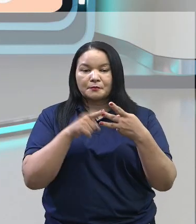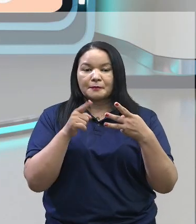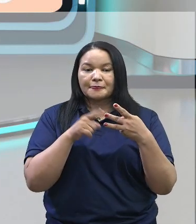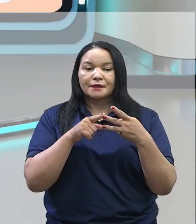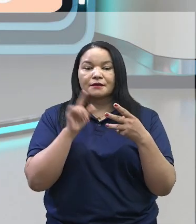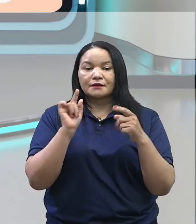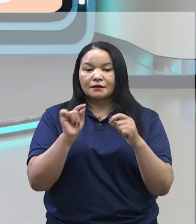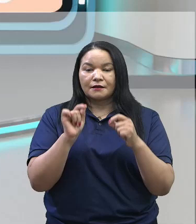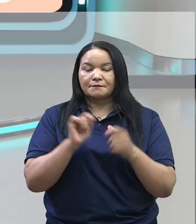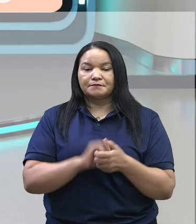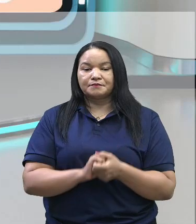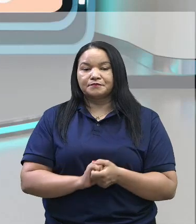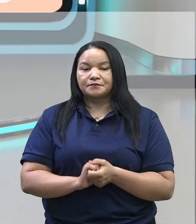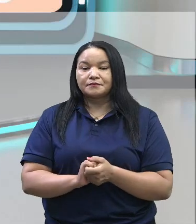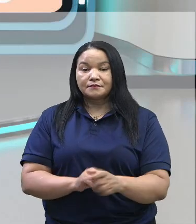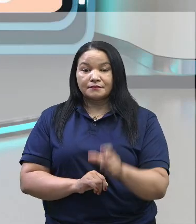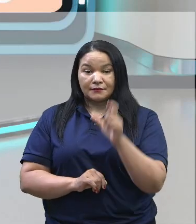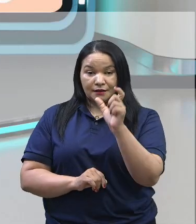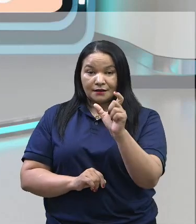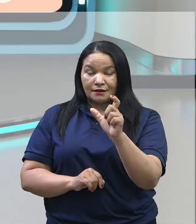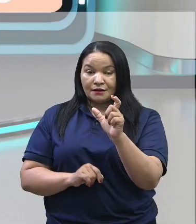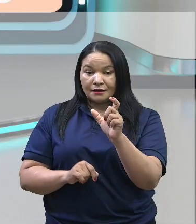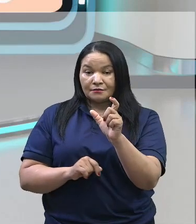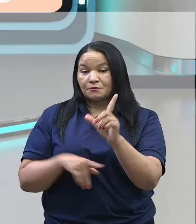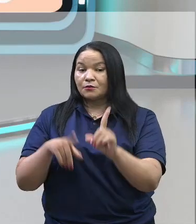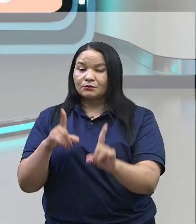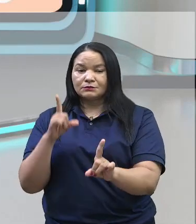identificar uma palavra